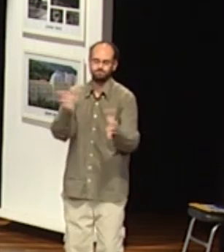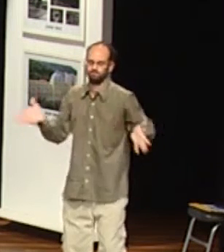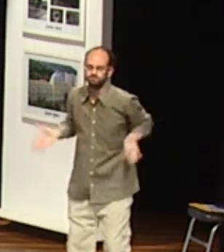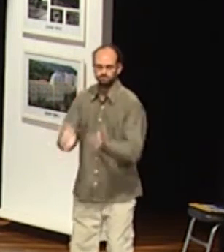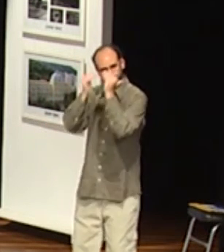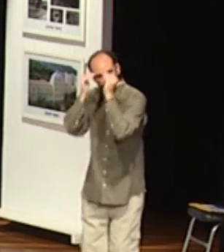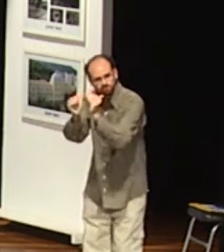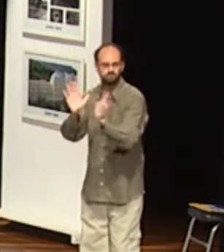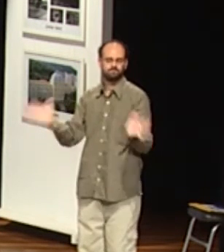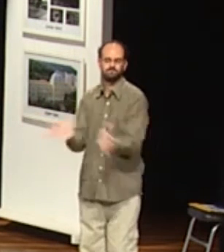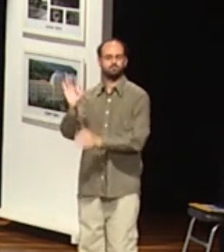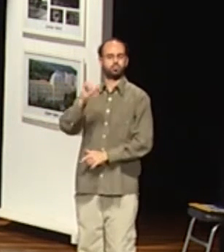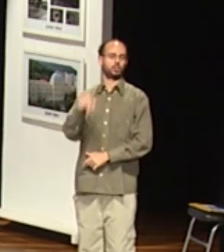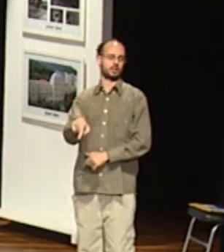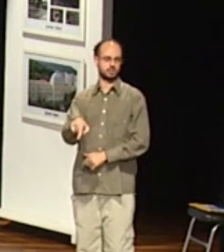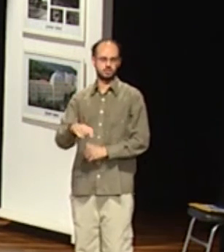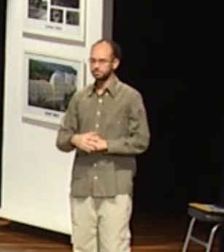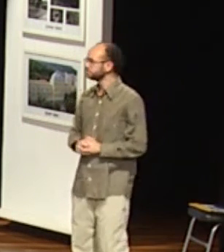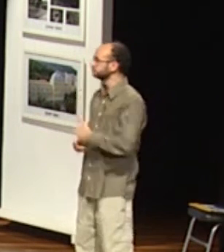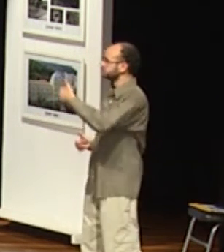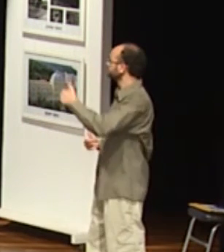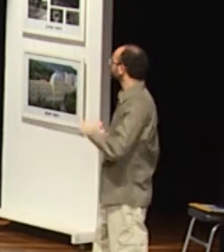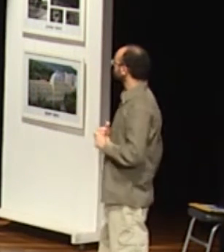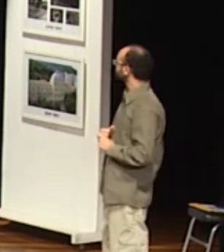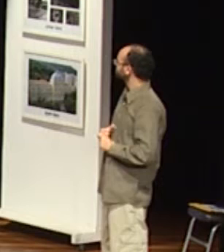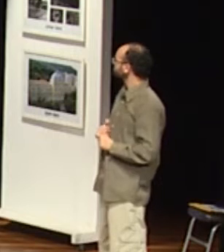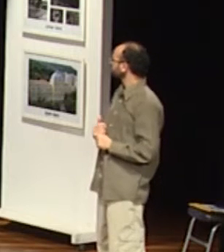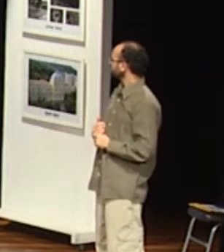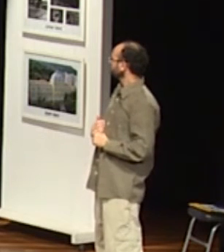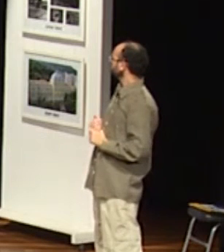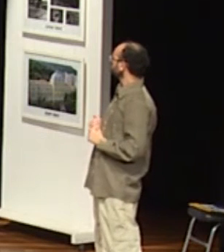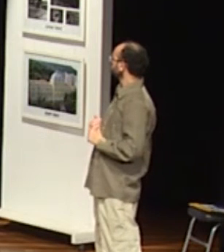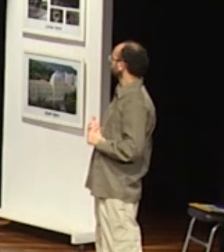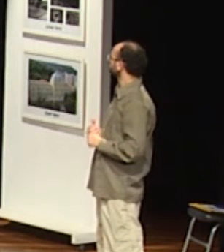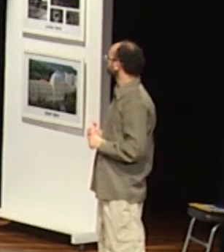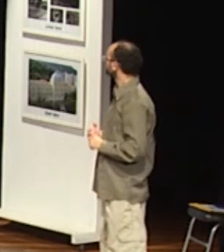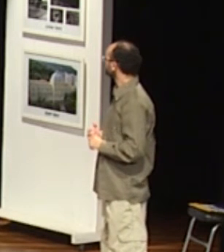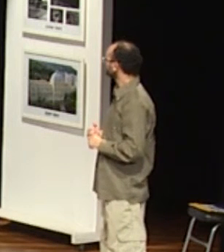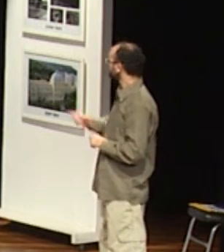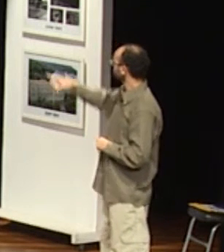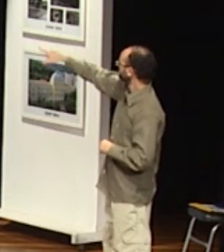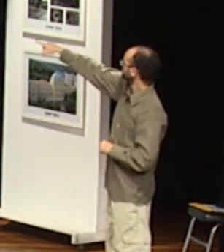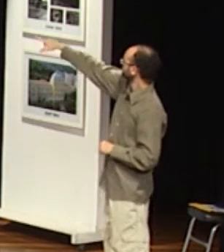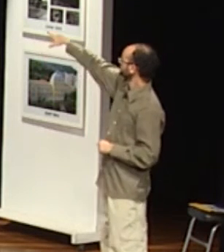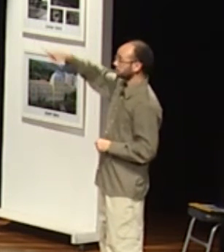surdez, qualquer minoria, precisa de respeito e de estímulo.